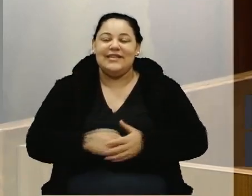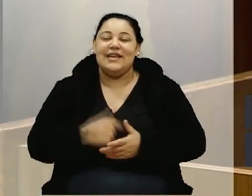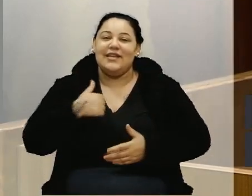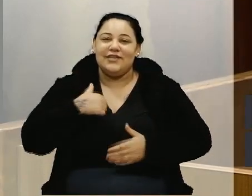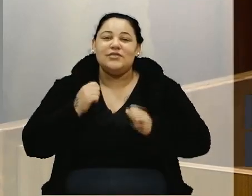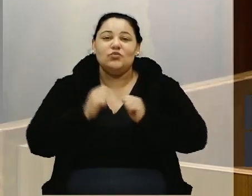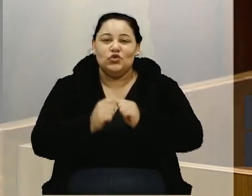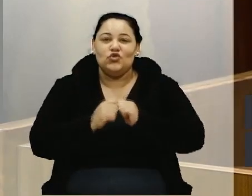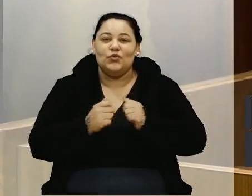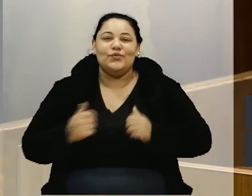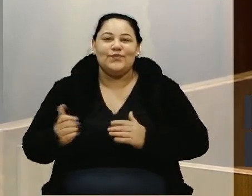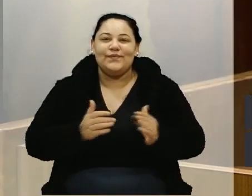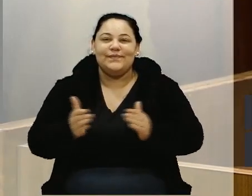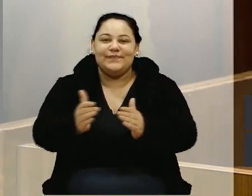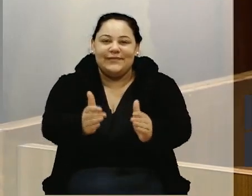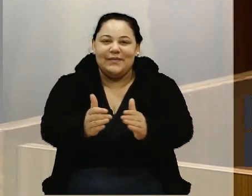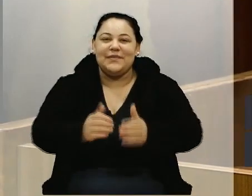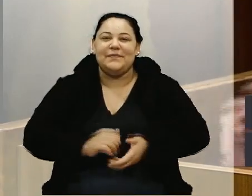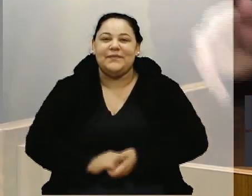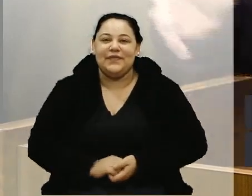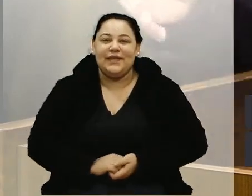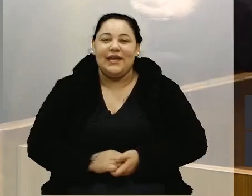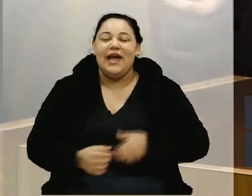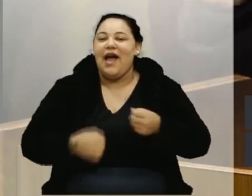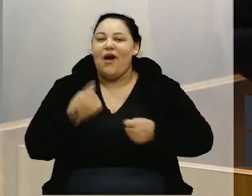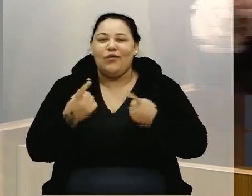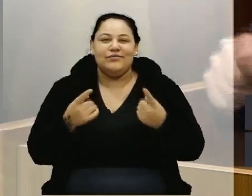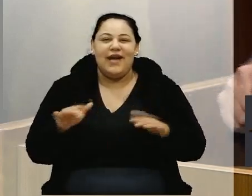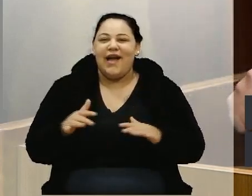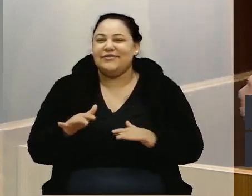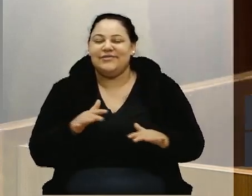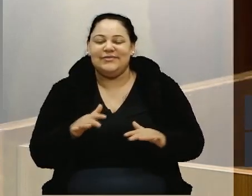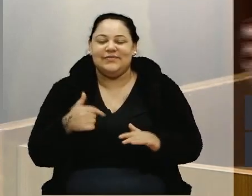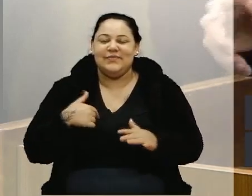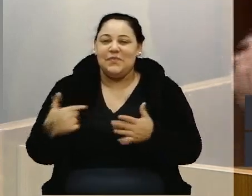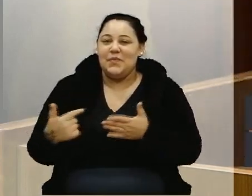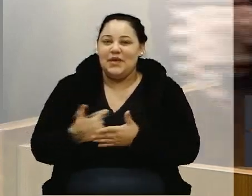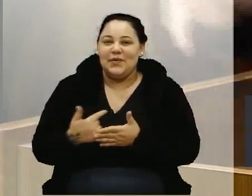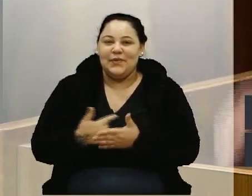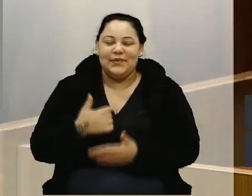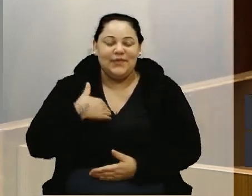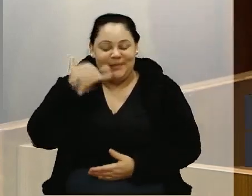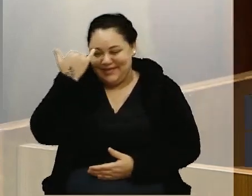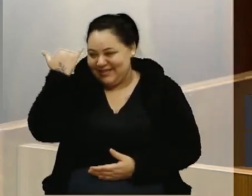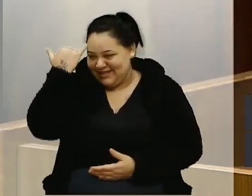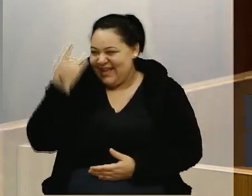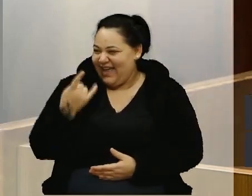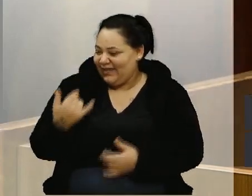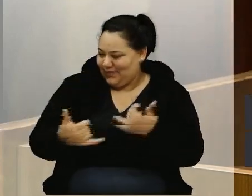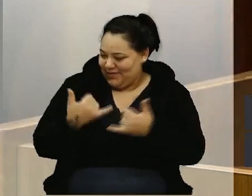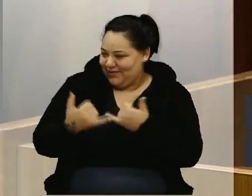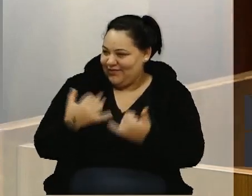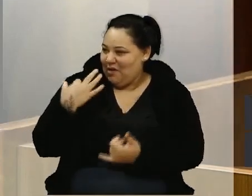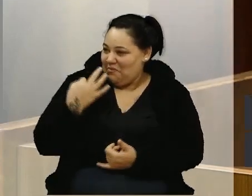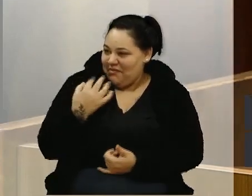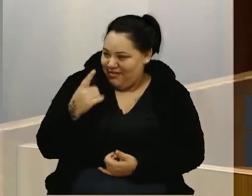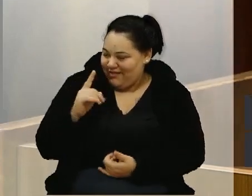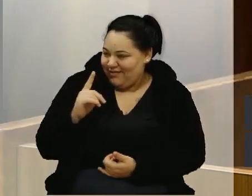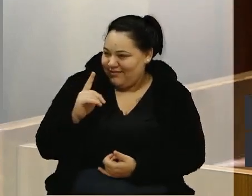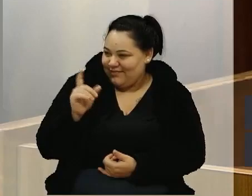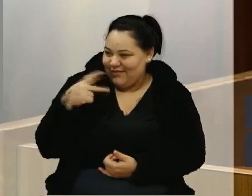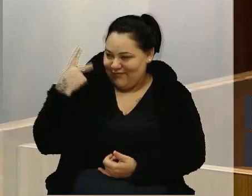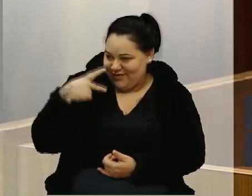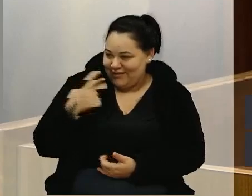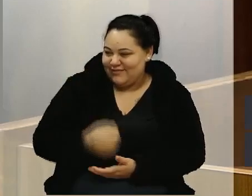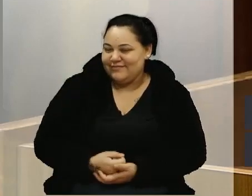caminhada. Tá? Alguns às vezes me perguntam, D'Ambrosio, e brincam, mas você vai ser candidato a vereador?